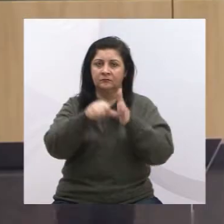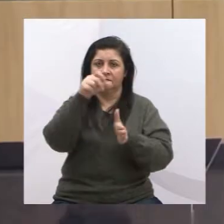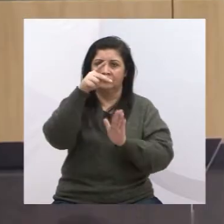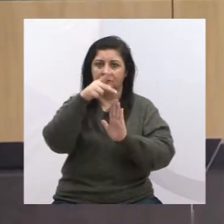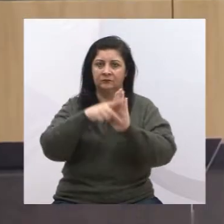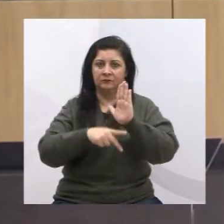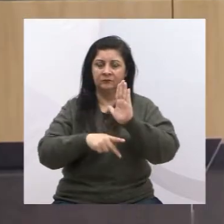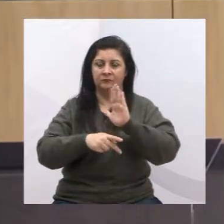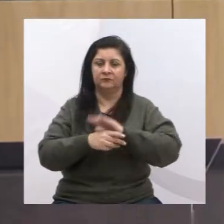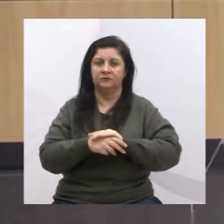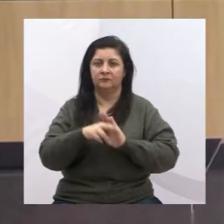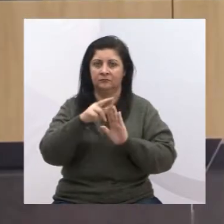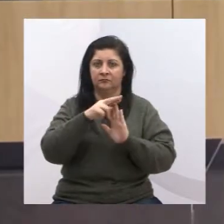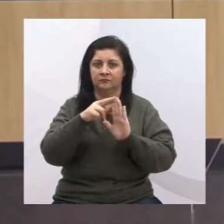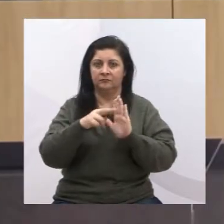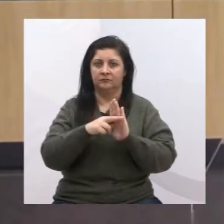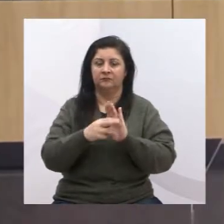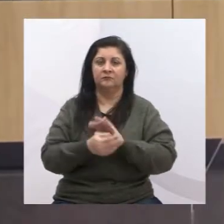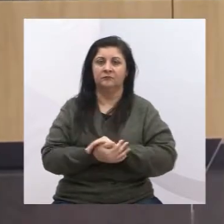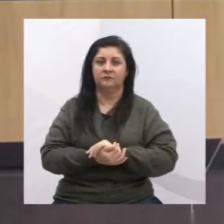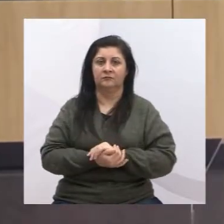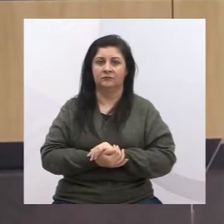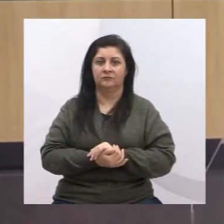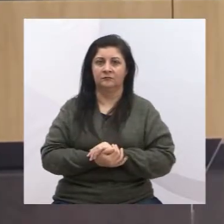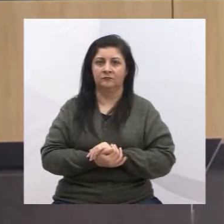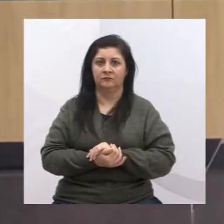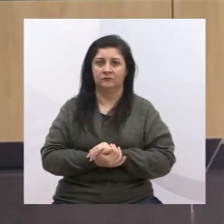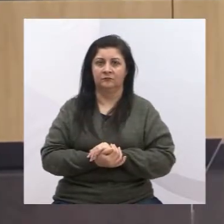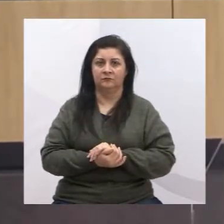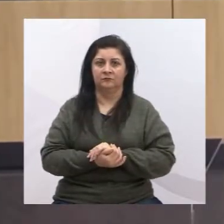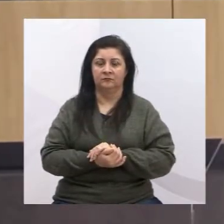projeto constante na ordem do dia.